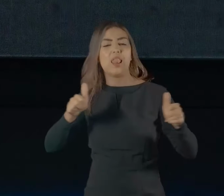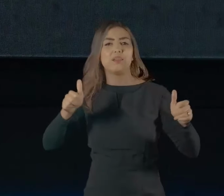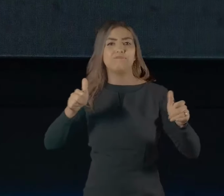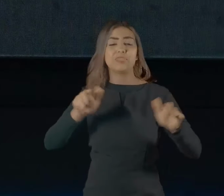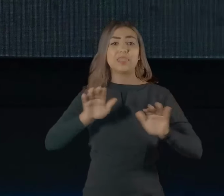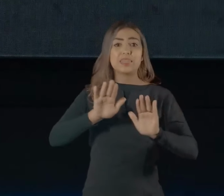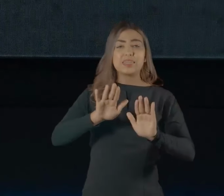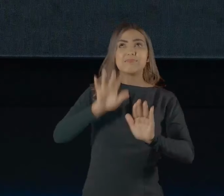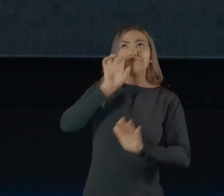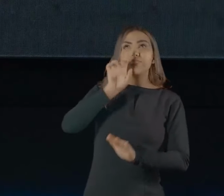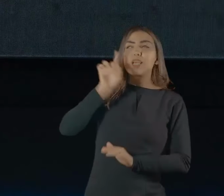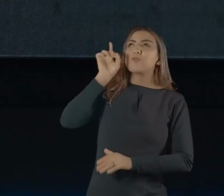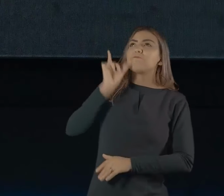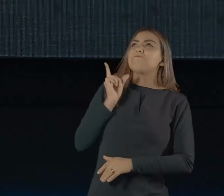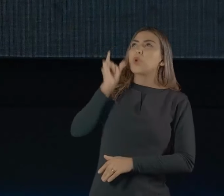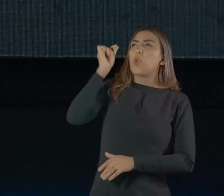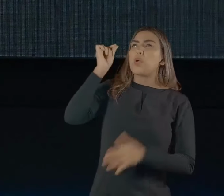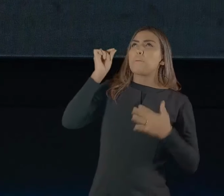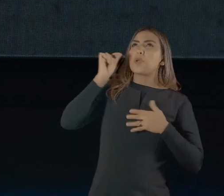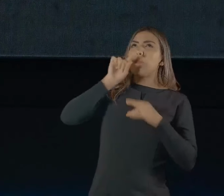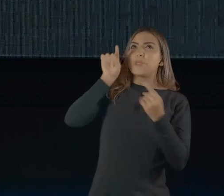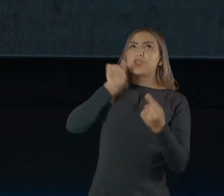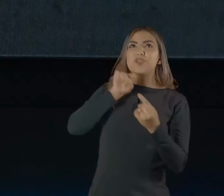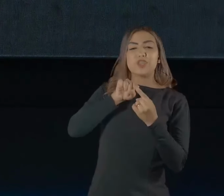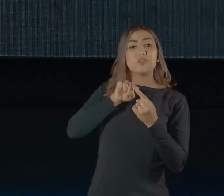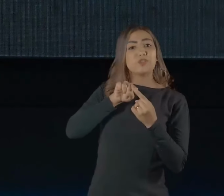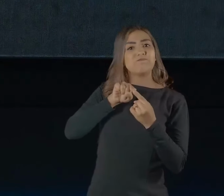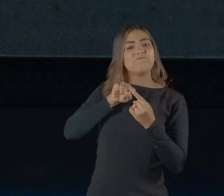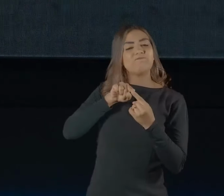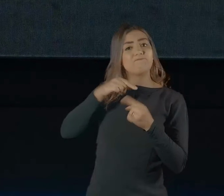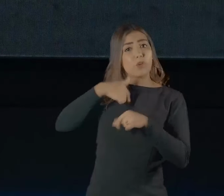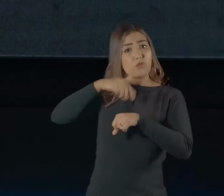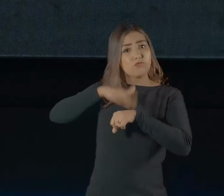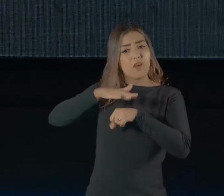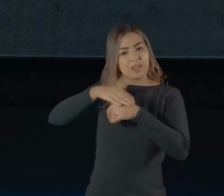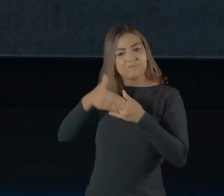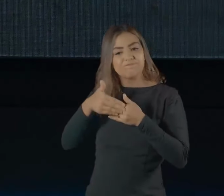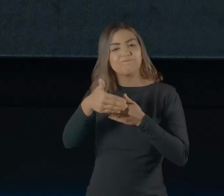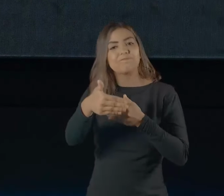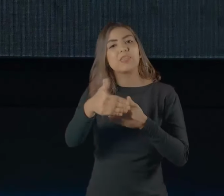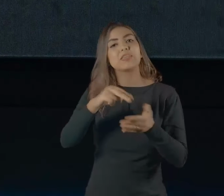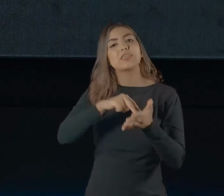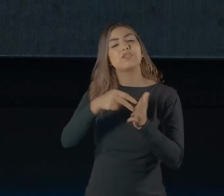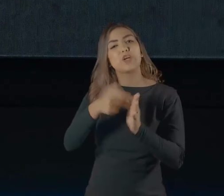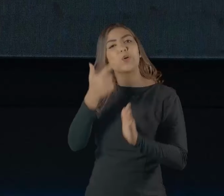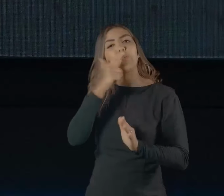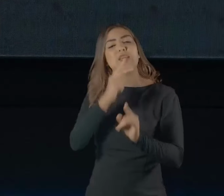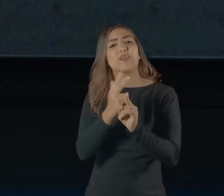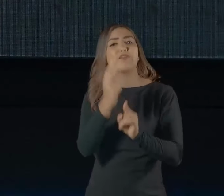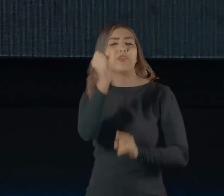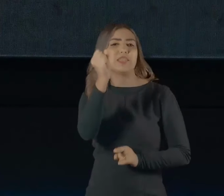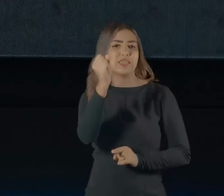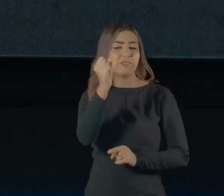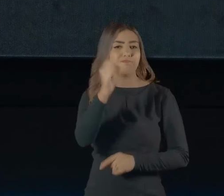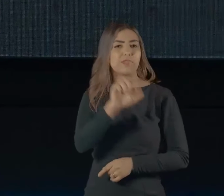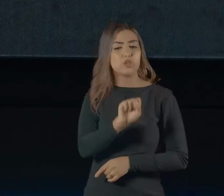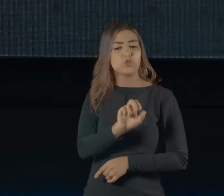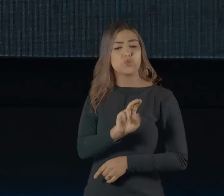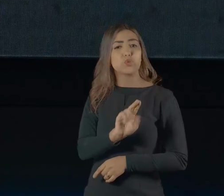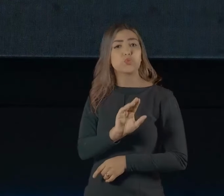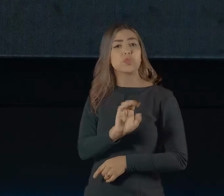chamado e no seu propósito garante sucesso. A palavra